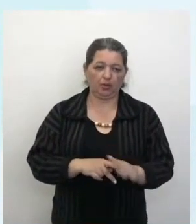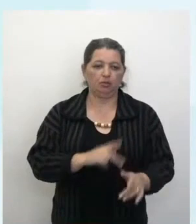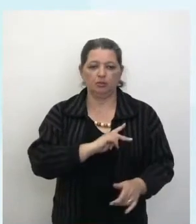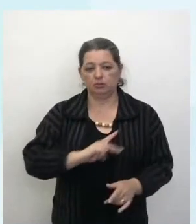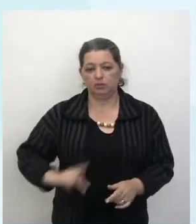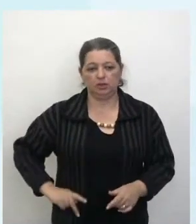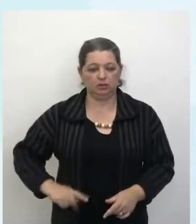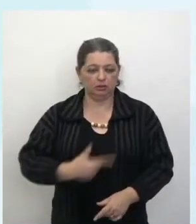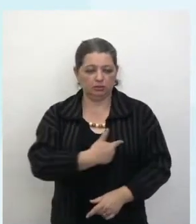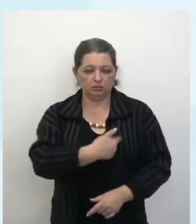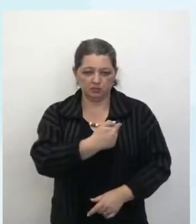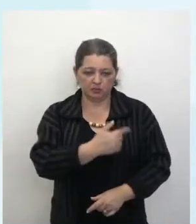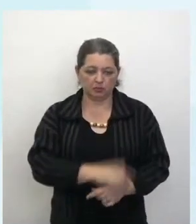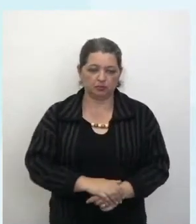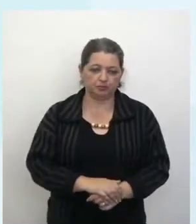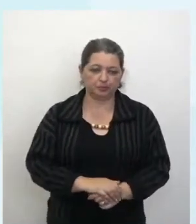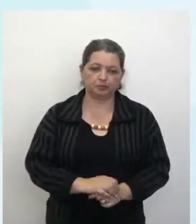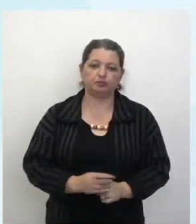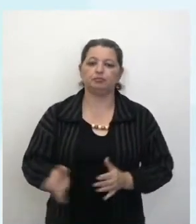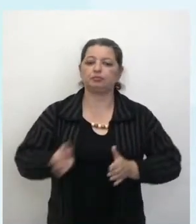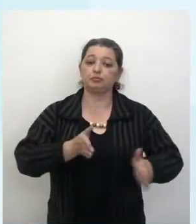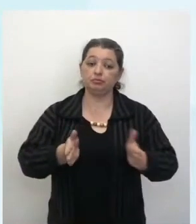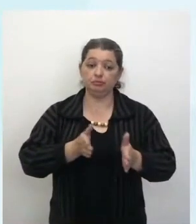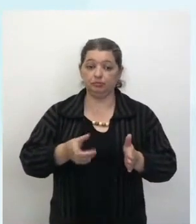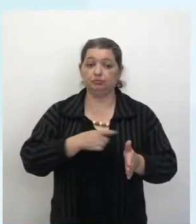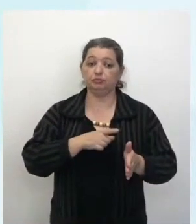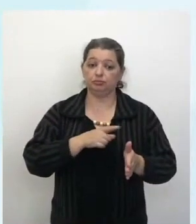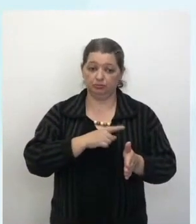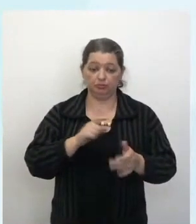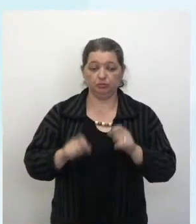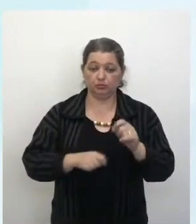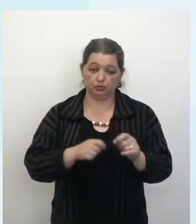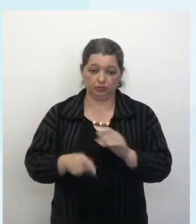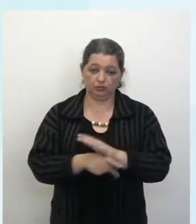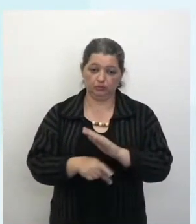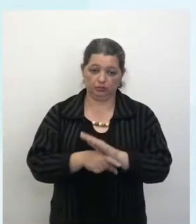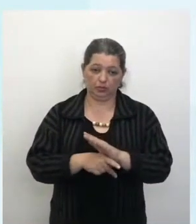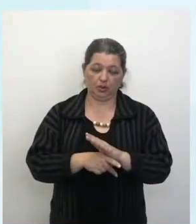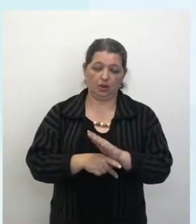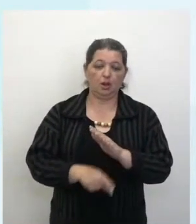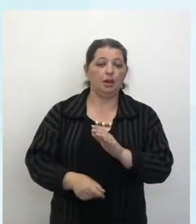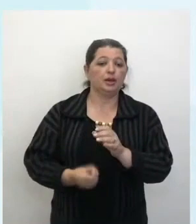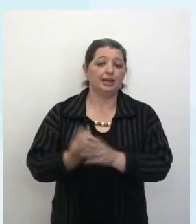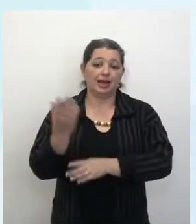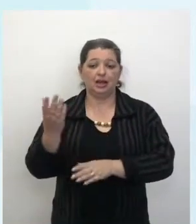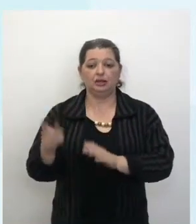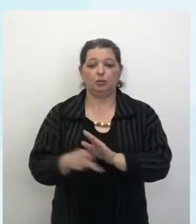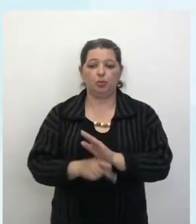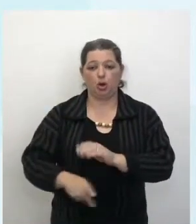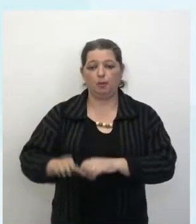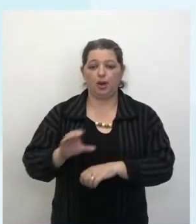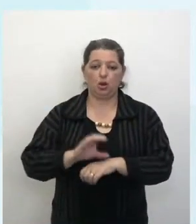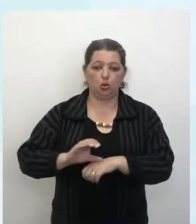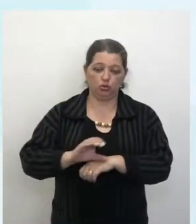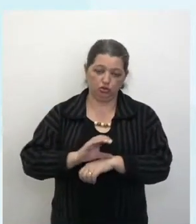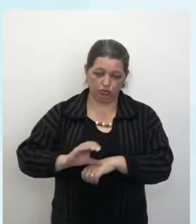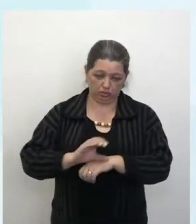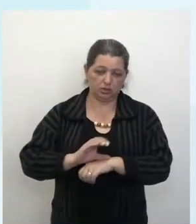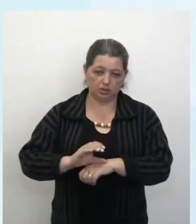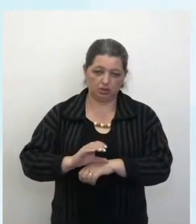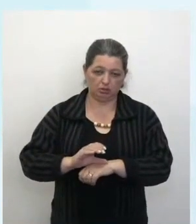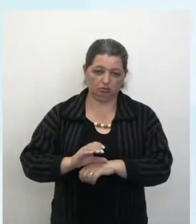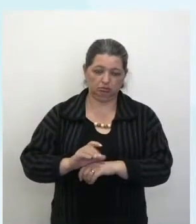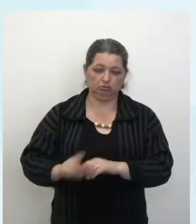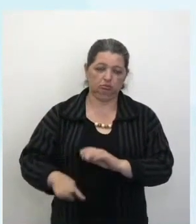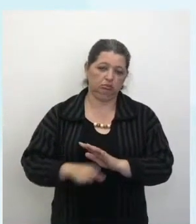E a gente não pode esquecer que nesse período foi outorgado uma constituição que legalizava essa ditadura